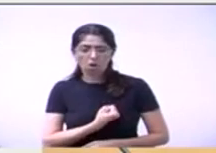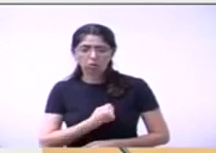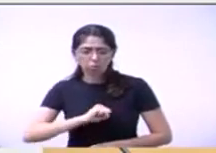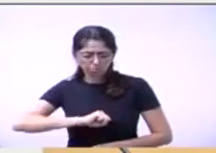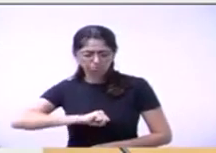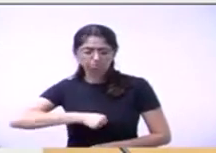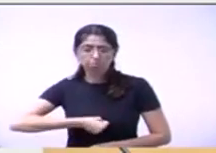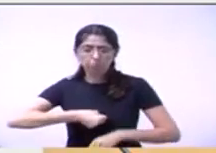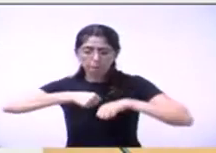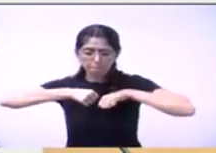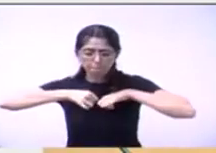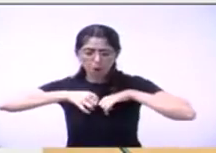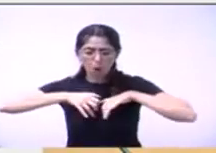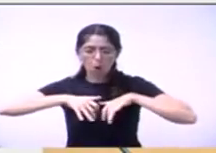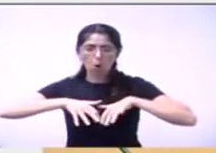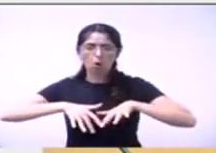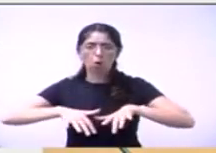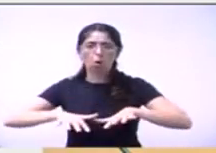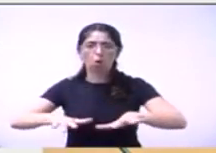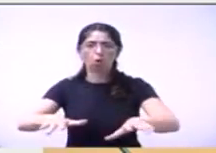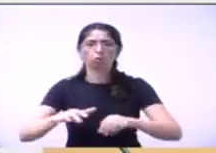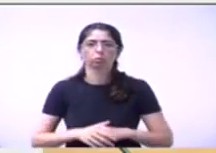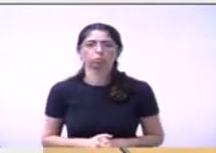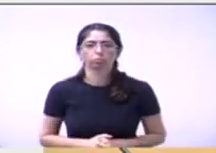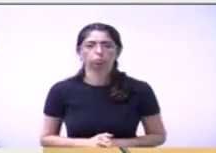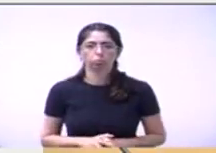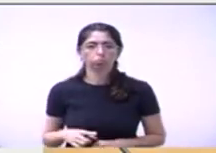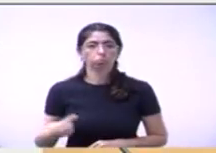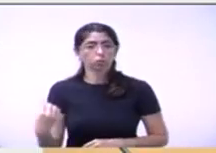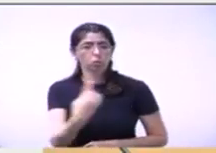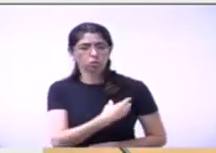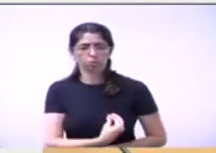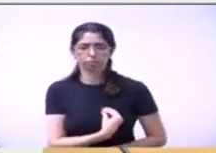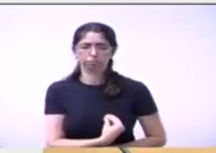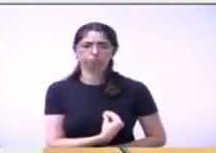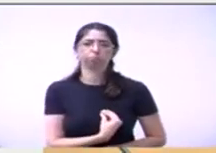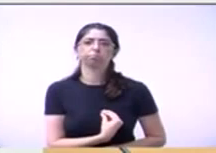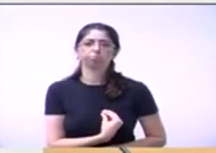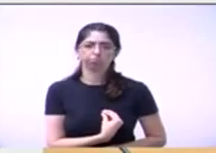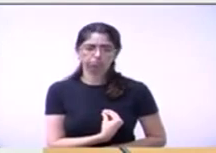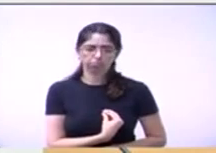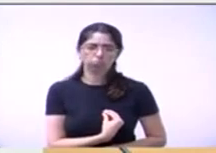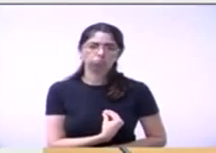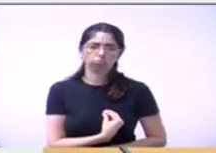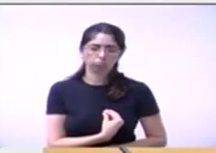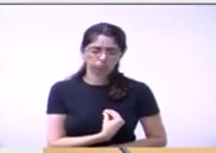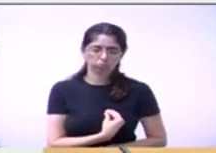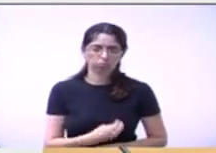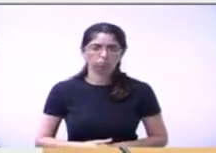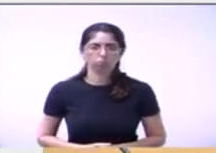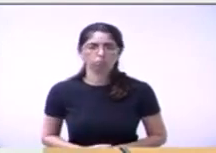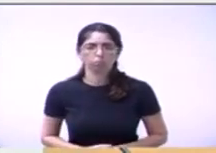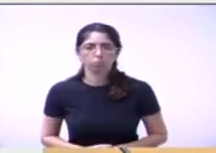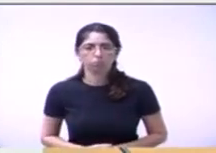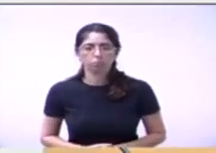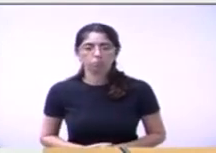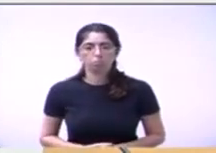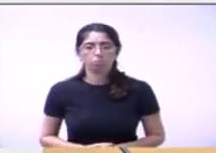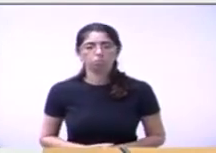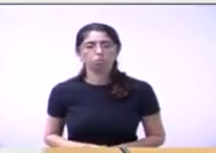que tem tomado conta de todos nós. E a gente, às vezes, se